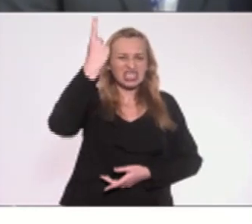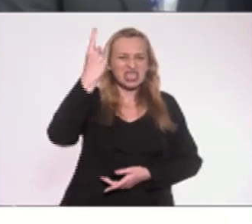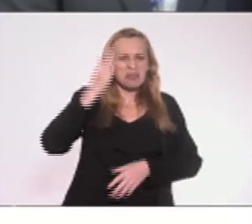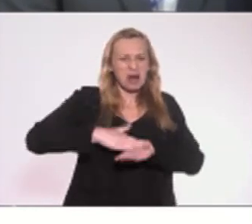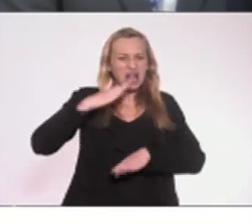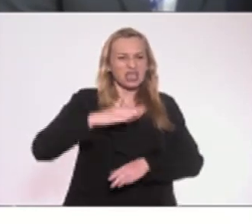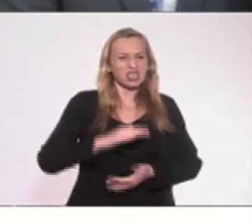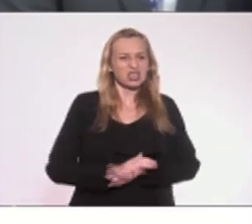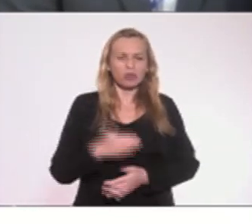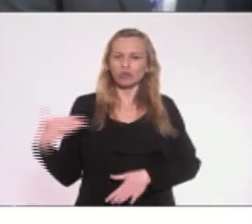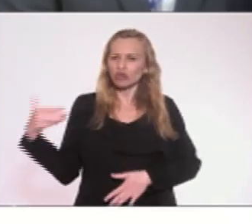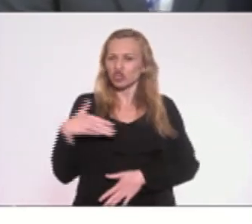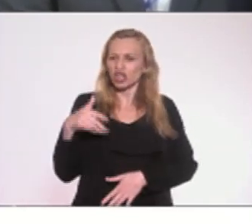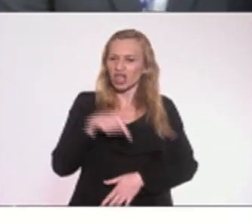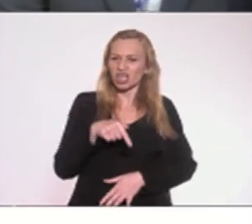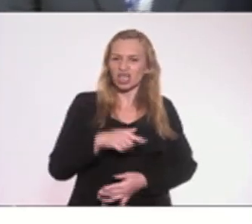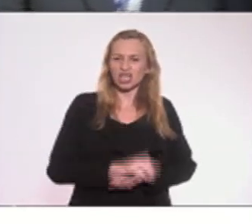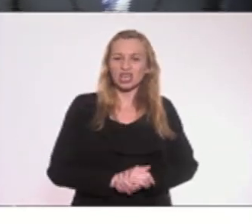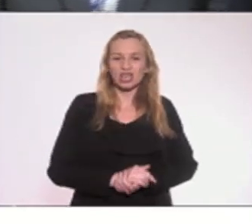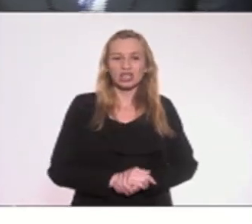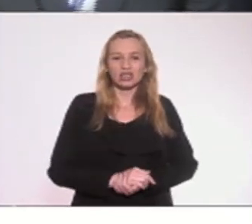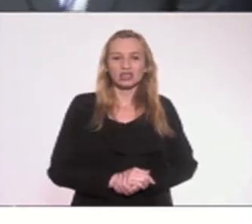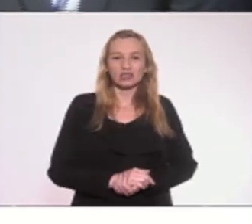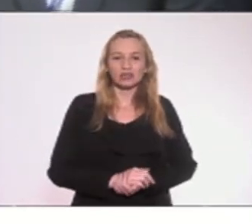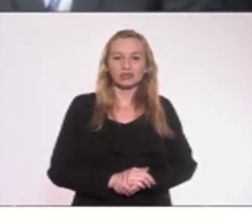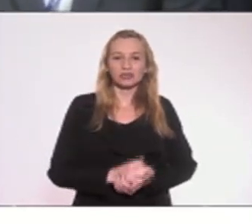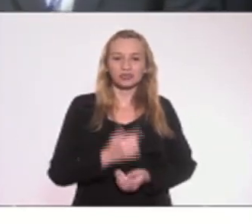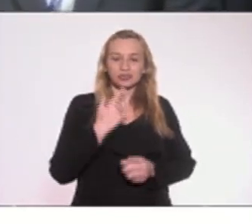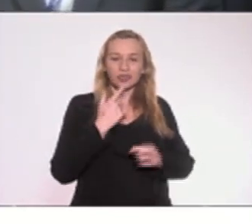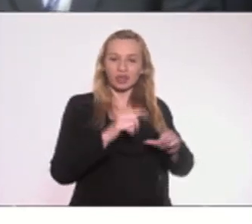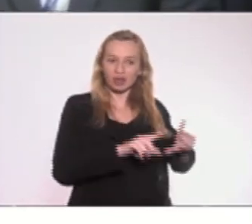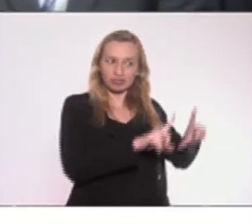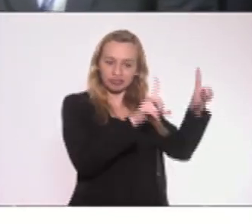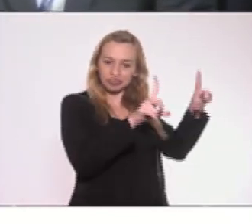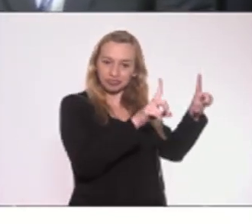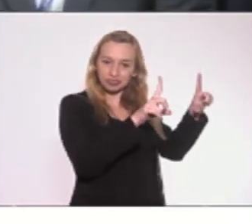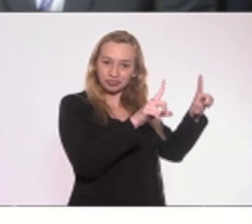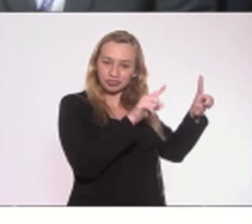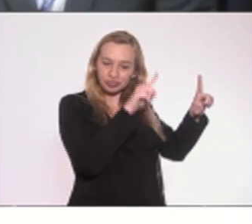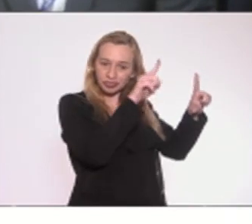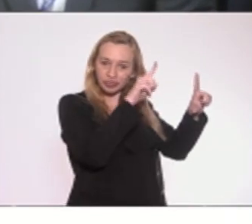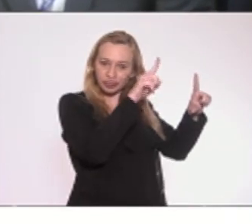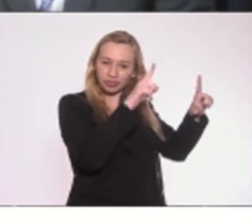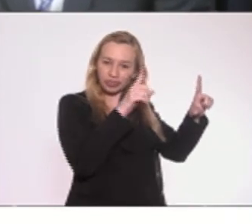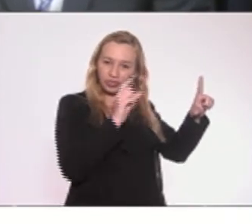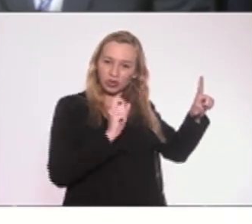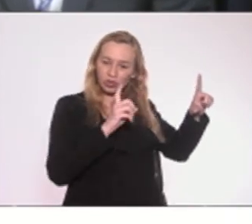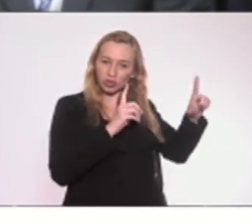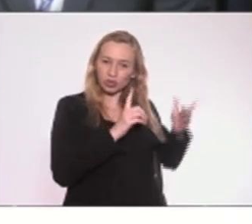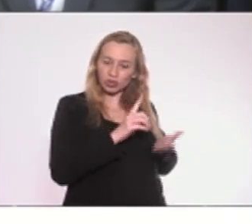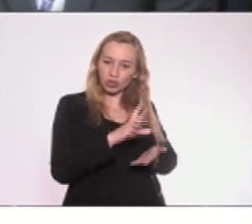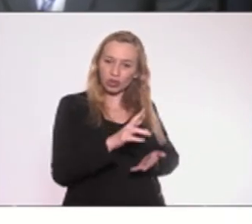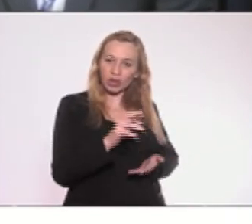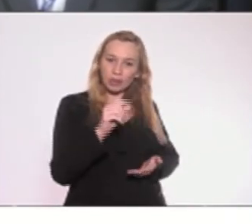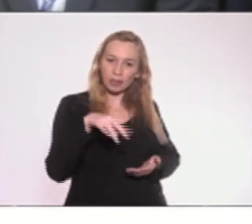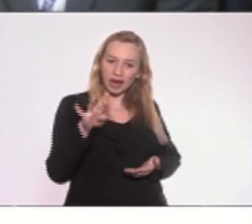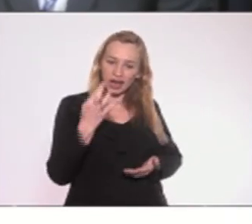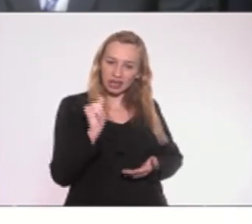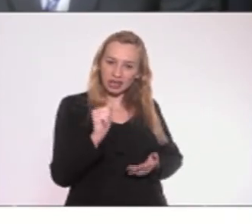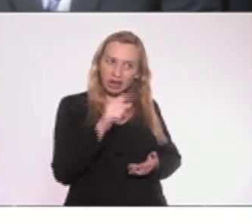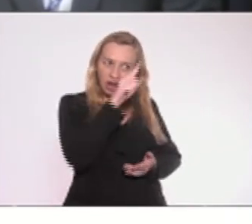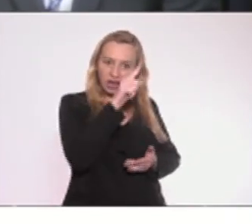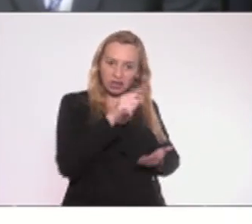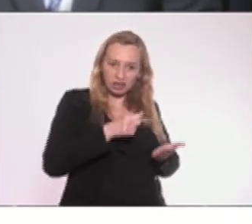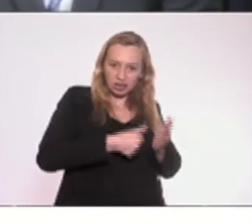A gente, quando chega aqui, a gente coloca a presença, né, doutora Marta, naquele negocinho, né? Registrar a presença